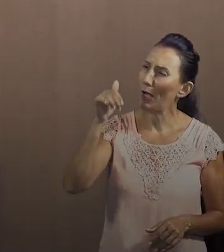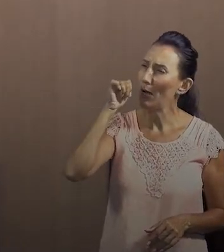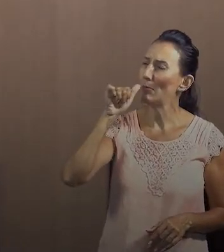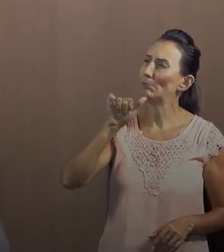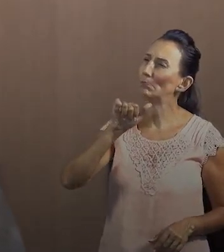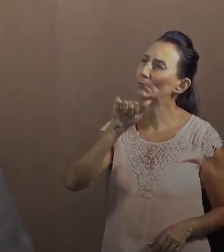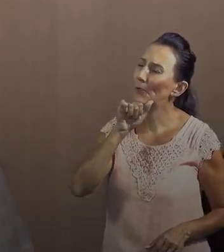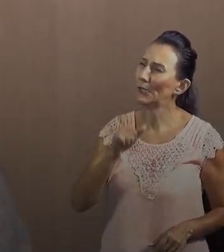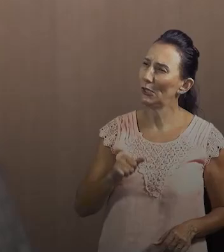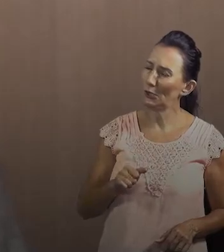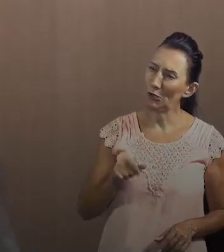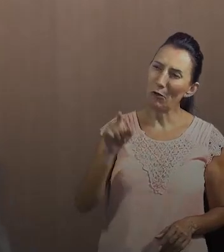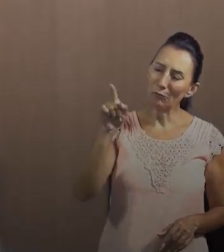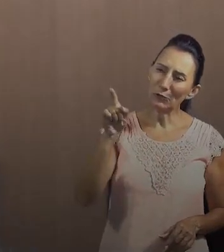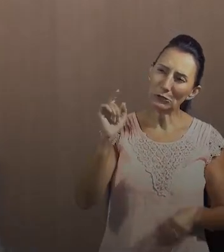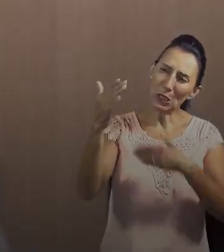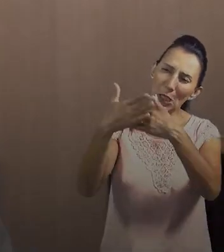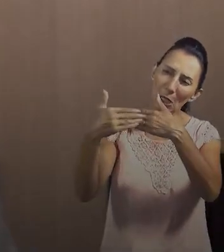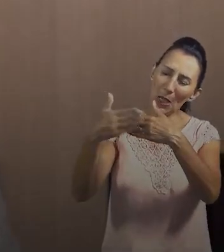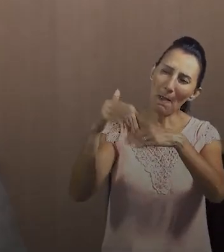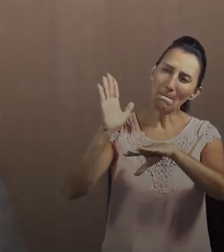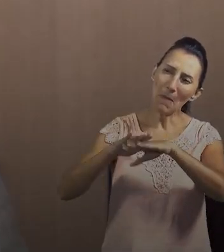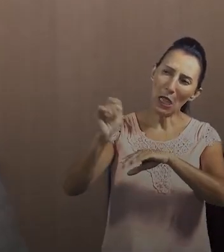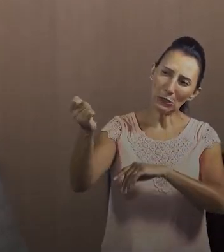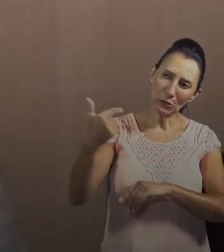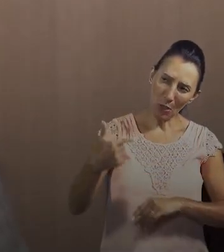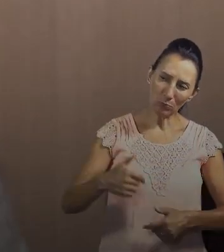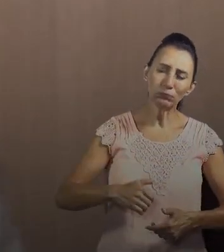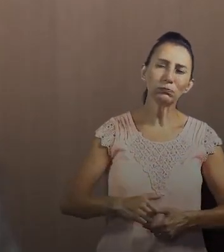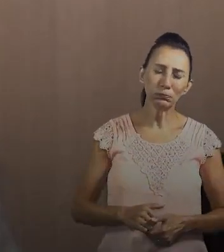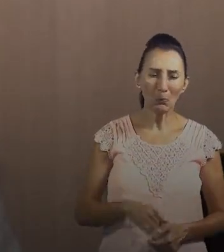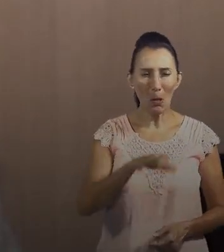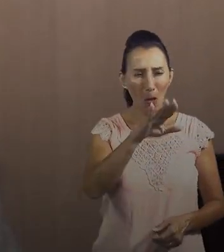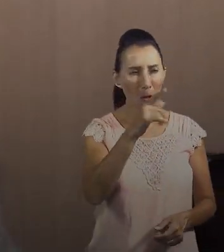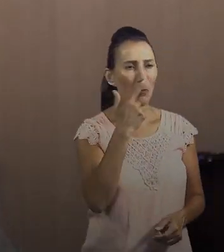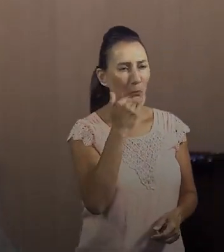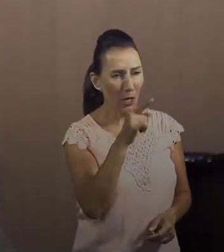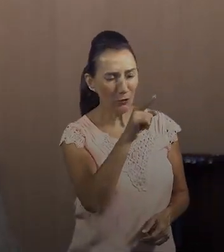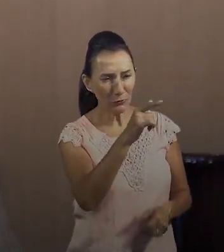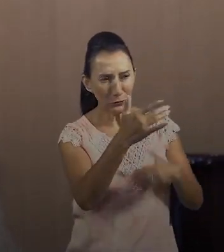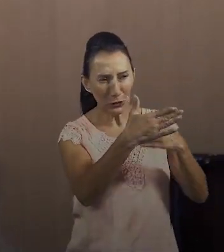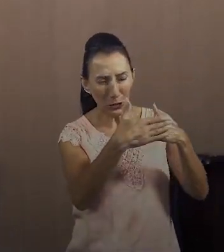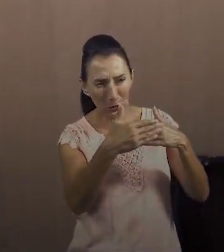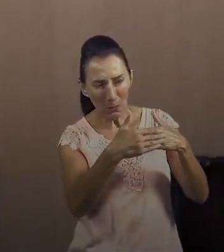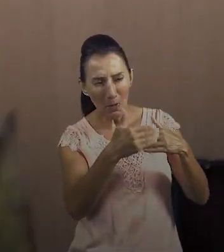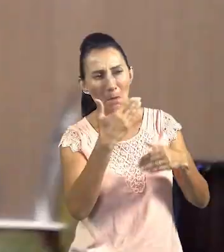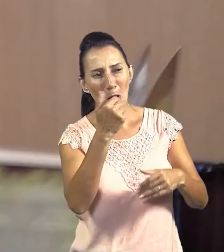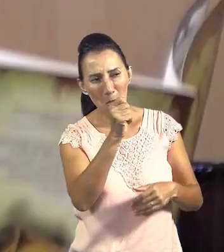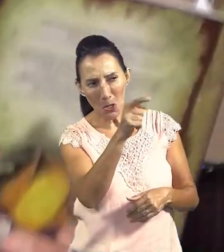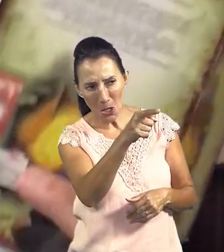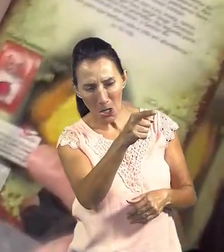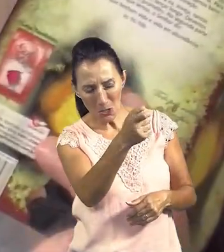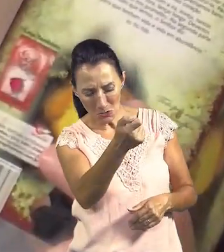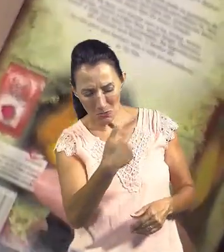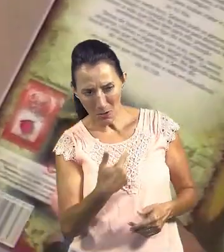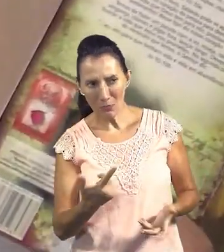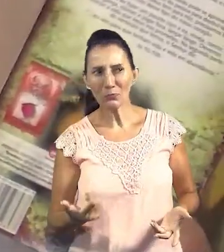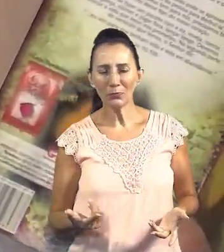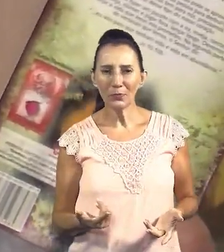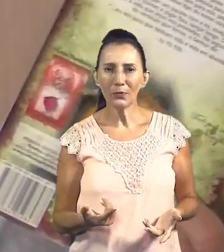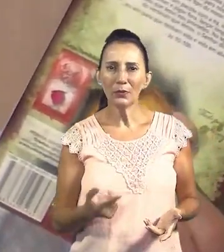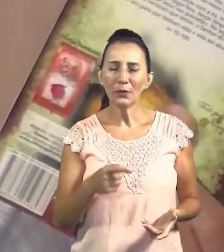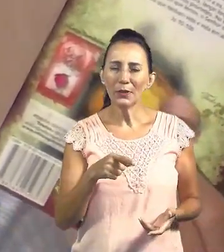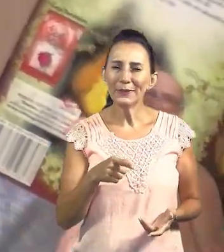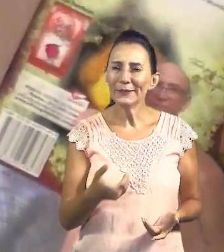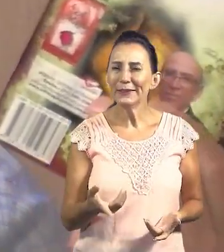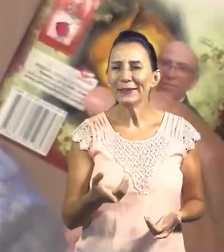dizem assim: ah, mãe, a senhora trata melhor o fulano e tal. Ah, pai, o senhor trata melhor. E aquele